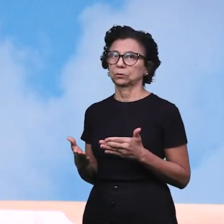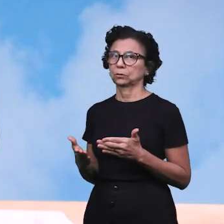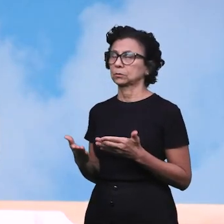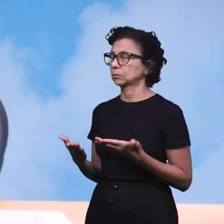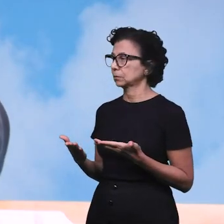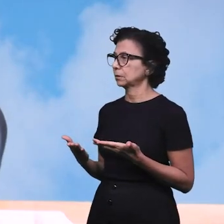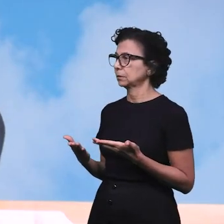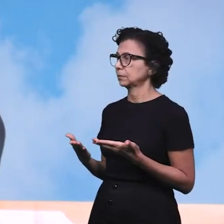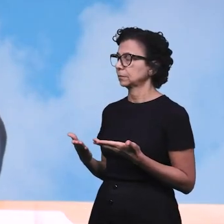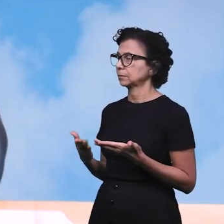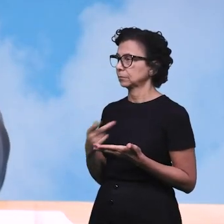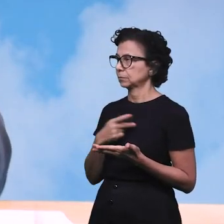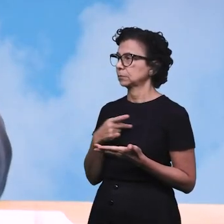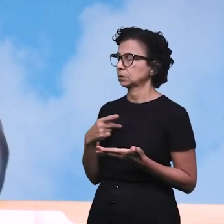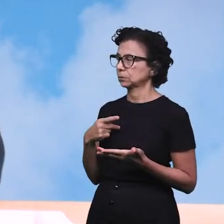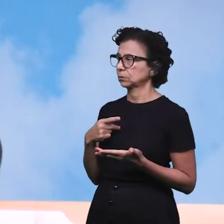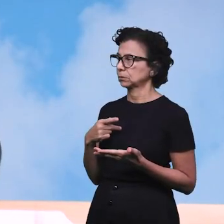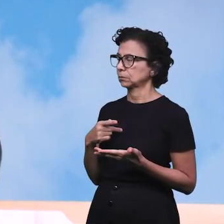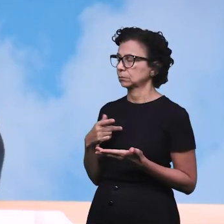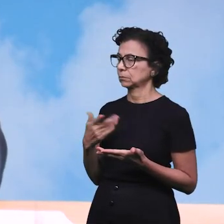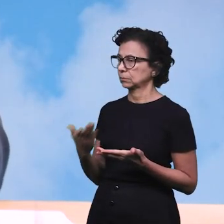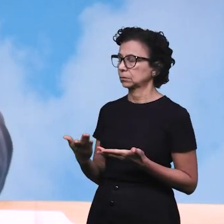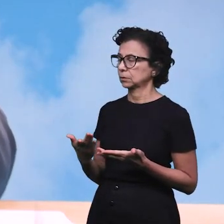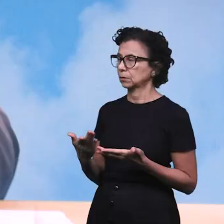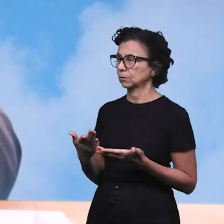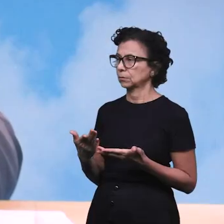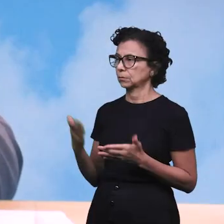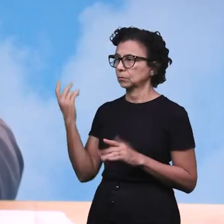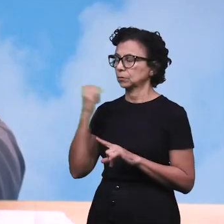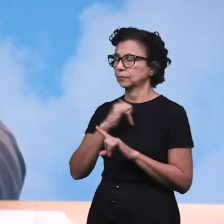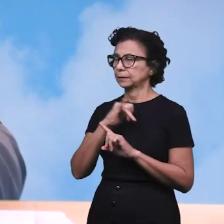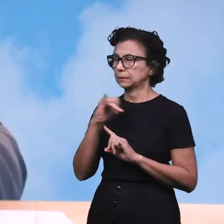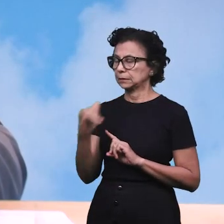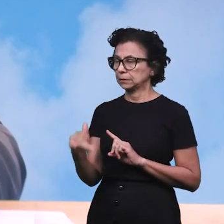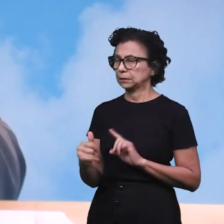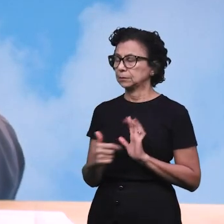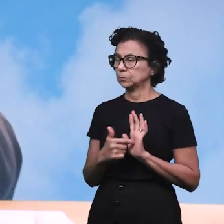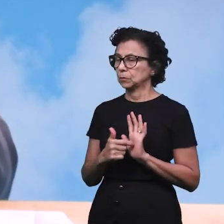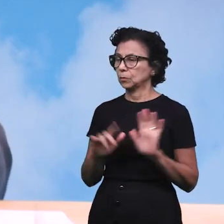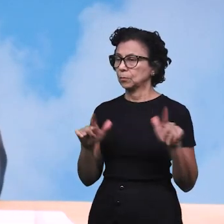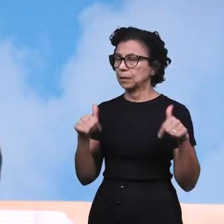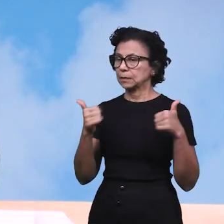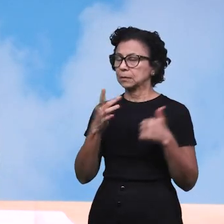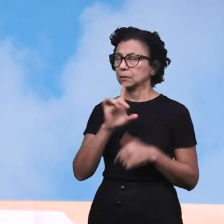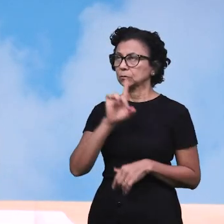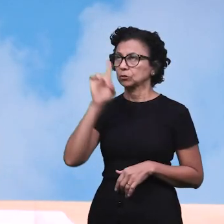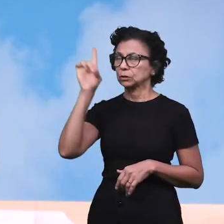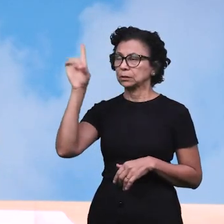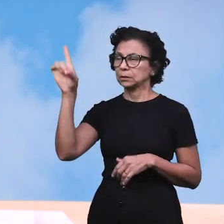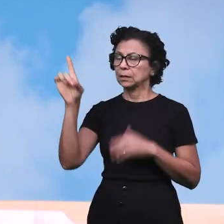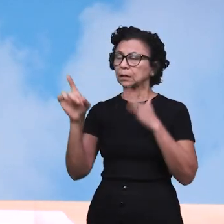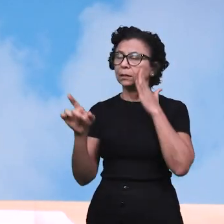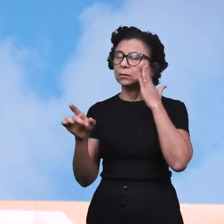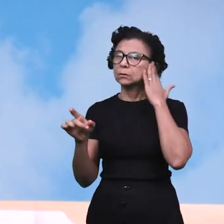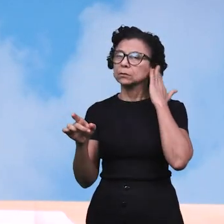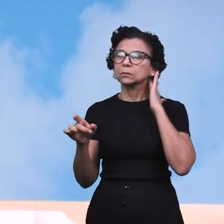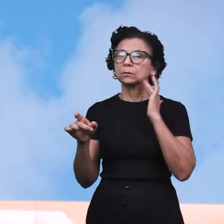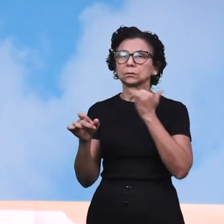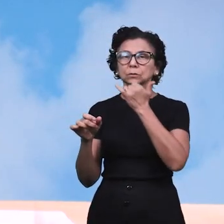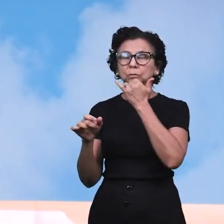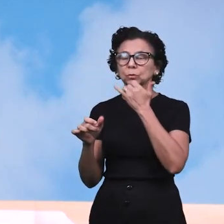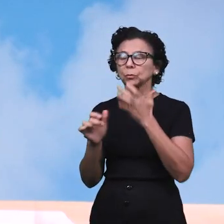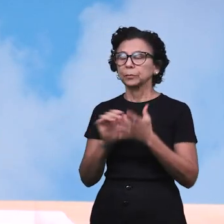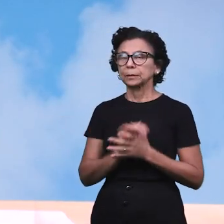Ela está falando a respeito da operação de Deus através do